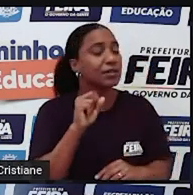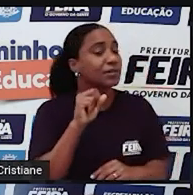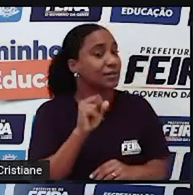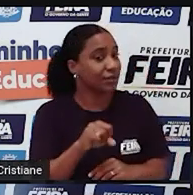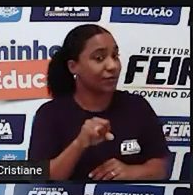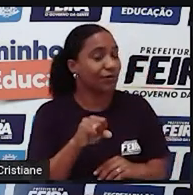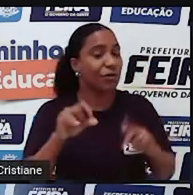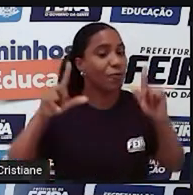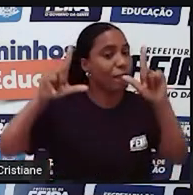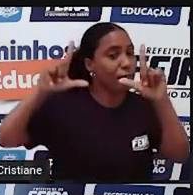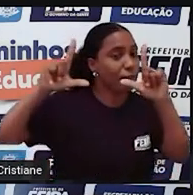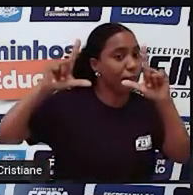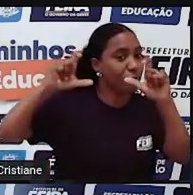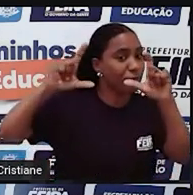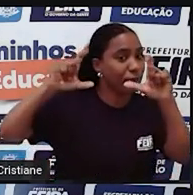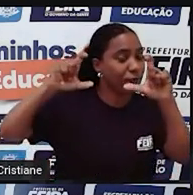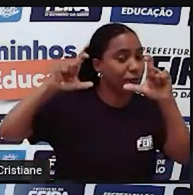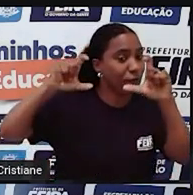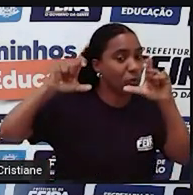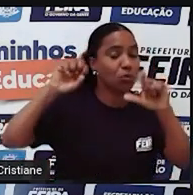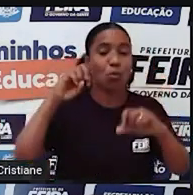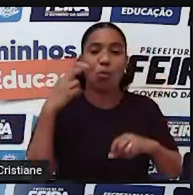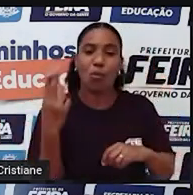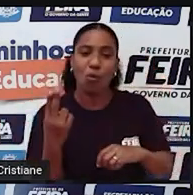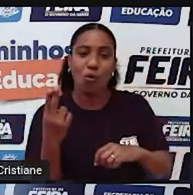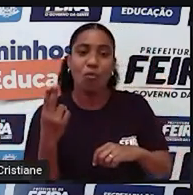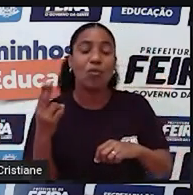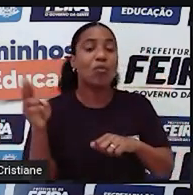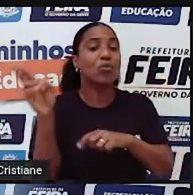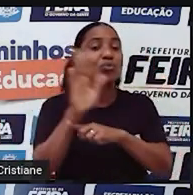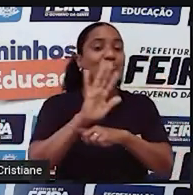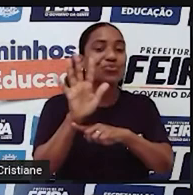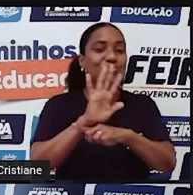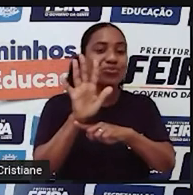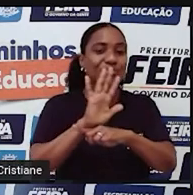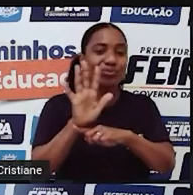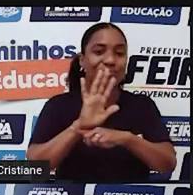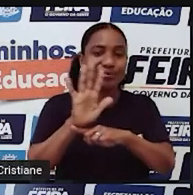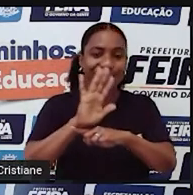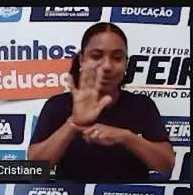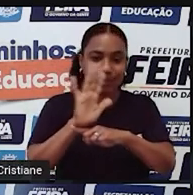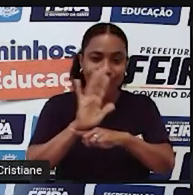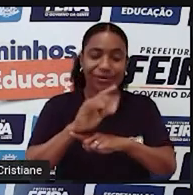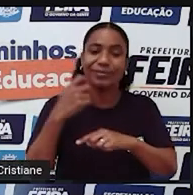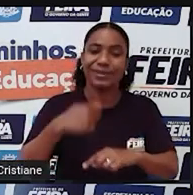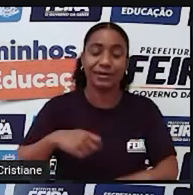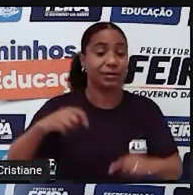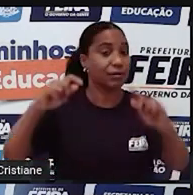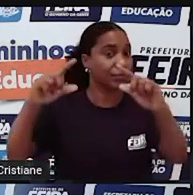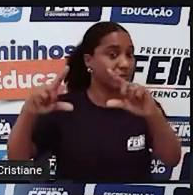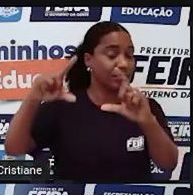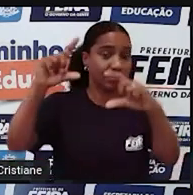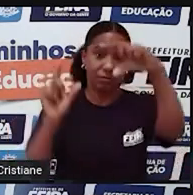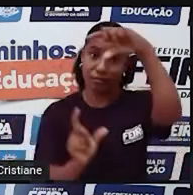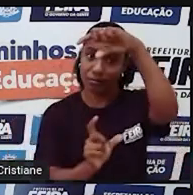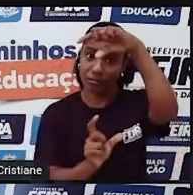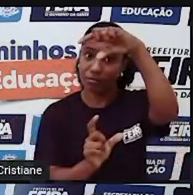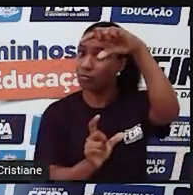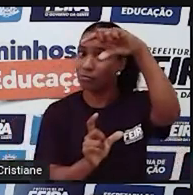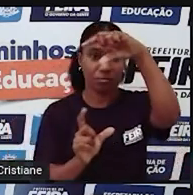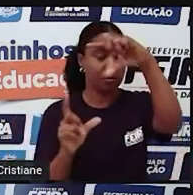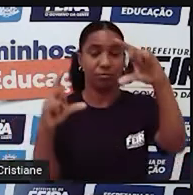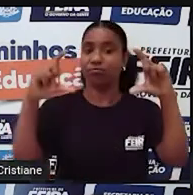imagem, né, a fotografia ou o vídeo, vocês devem utilizar o aparelho na forma horizontal. E